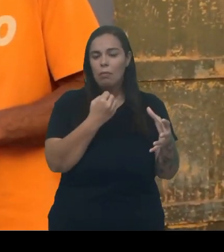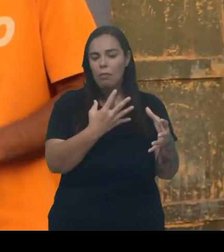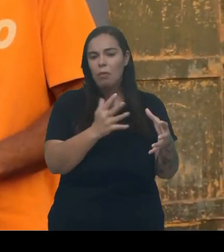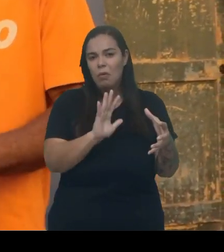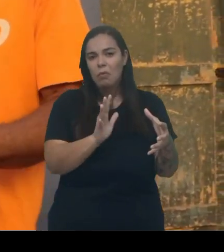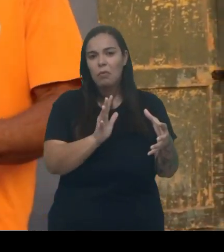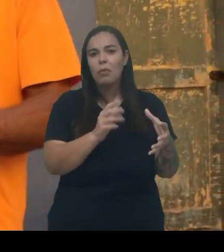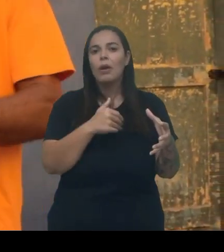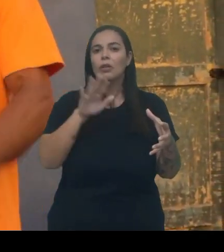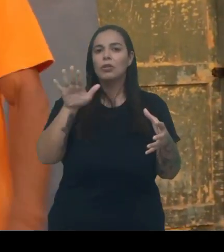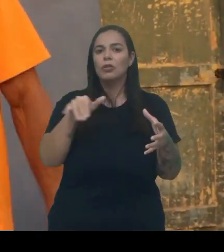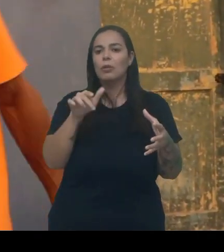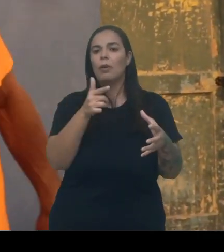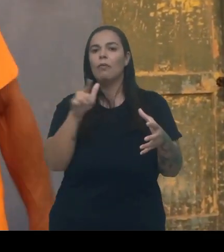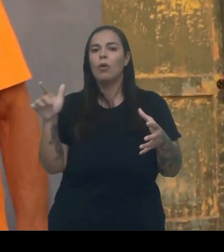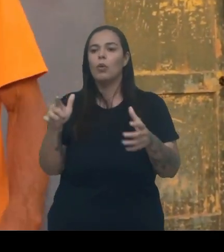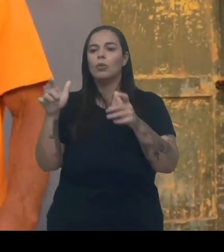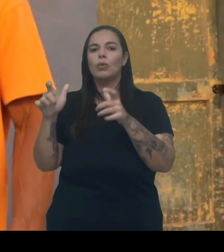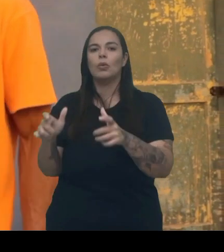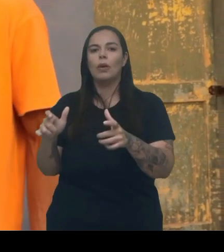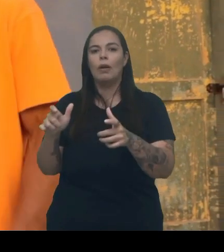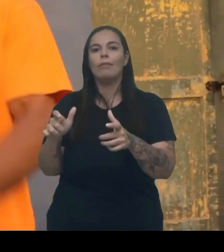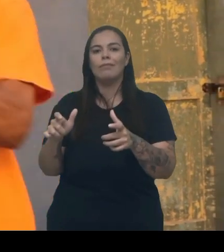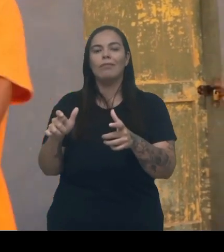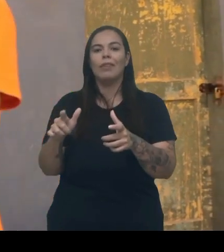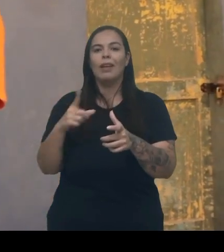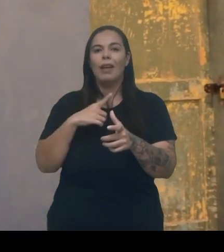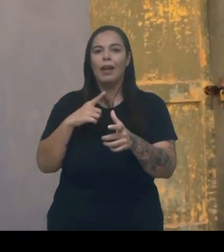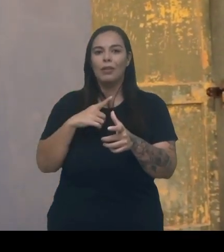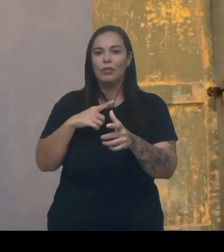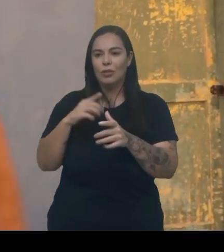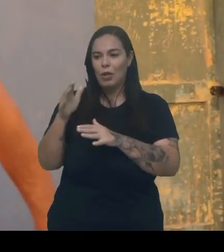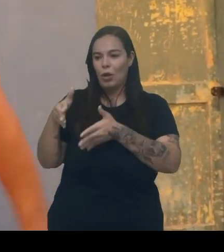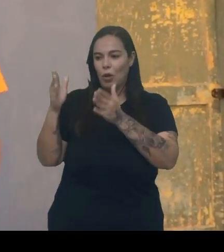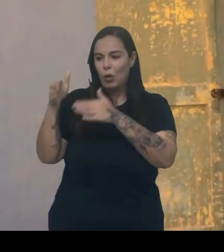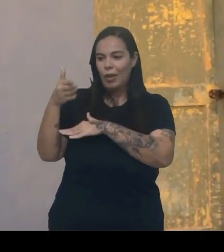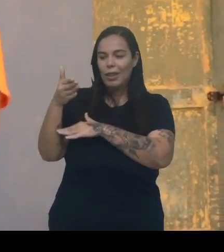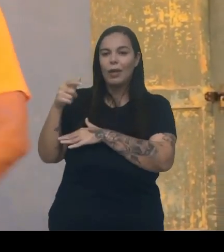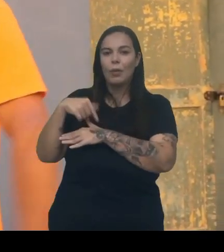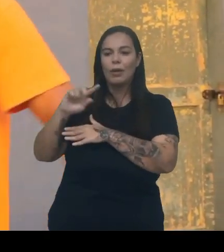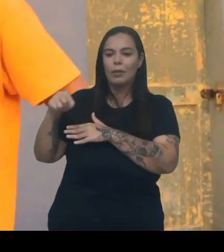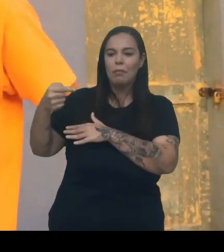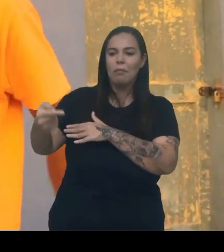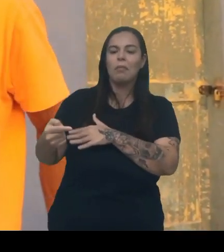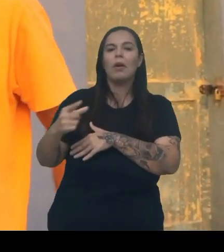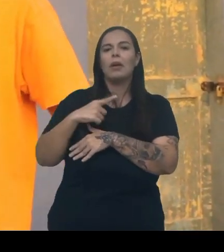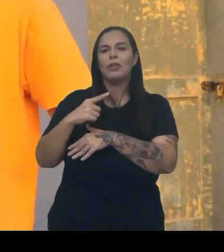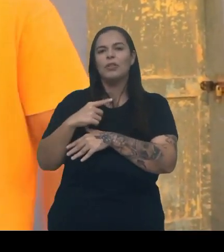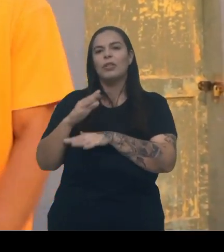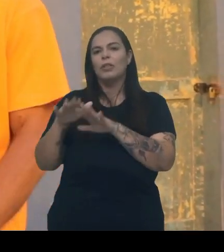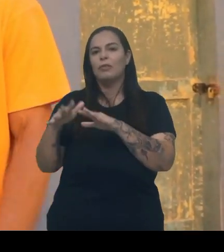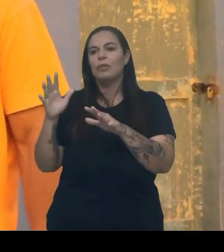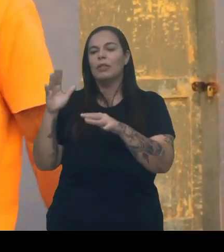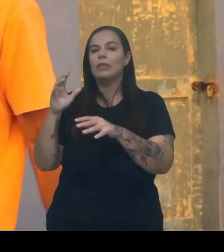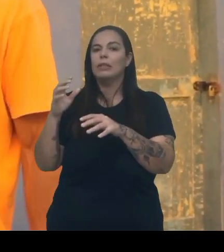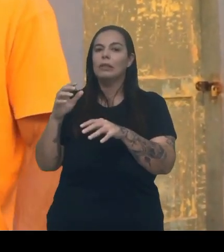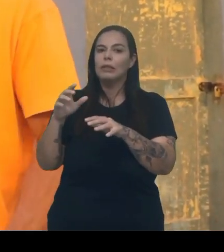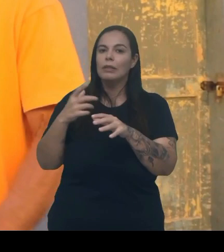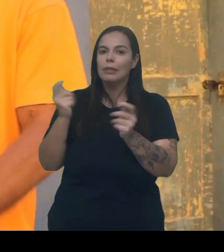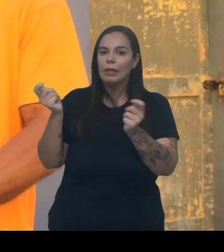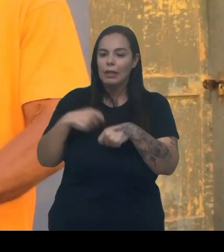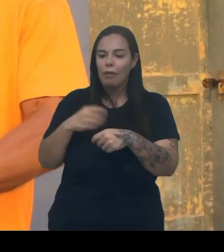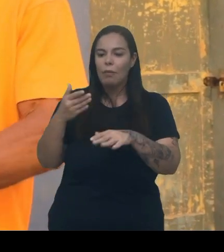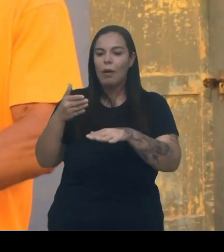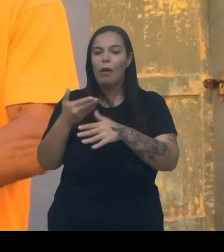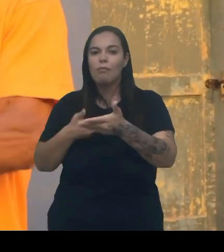tivesse um pouco ruim, aí chamava mais para baixo. Aí você já passava aquela parte hotel ali, aí o mar estava ali, estava bravo, mais vezes, que às vezes